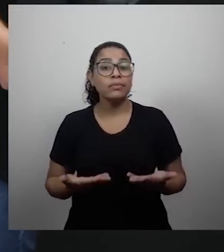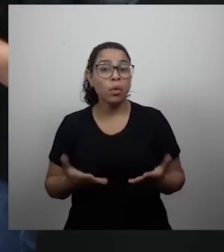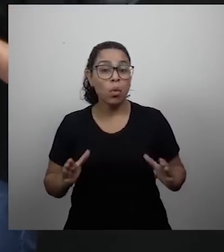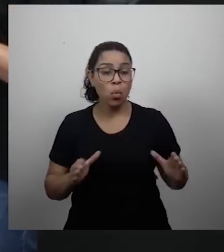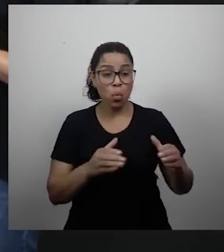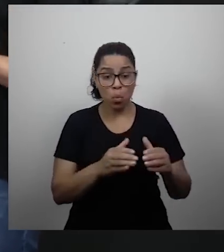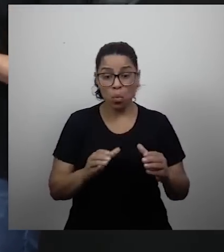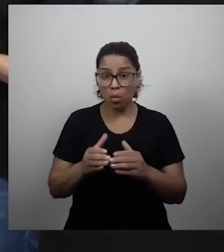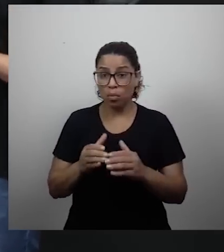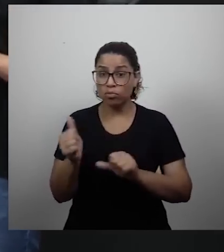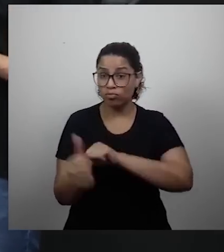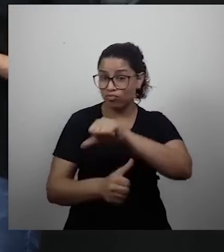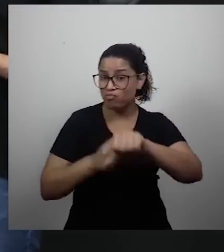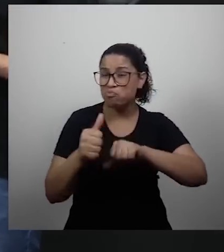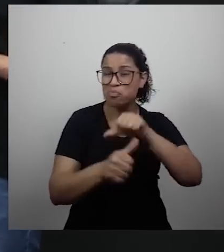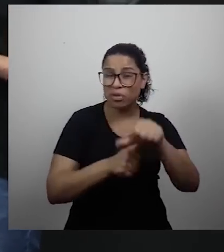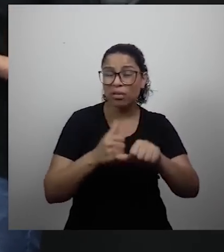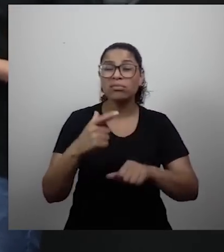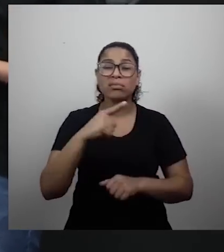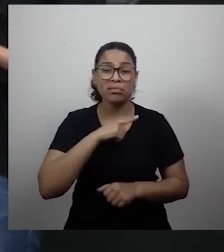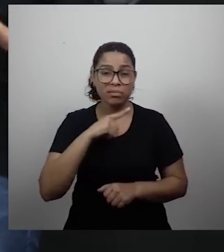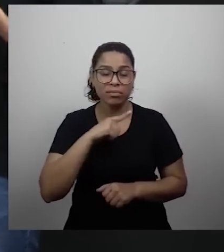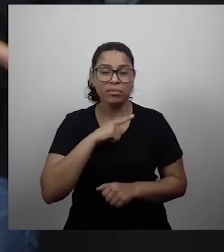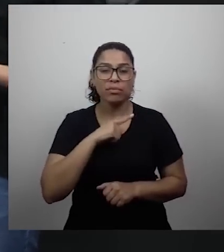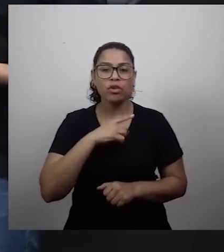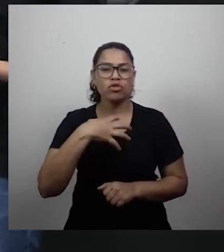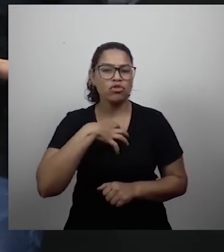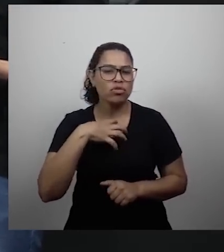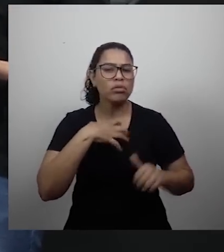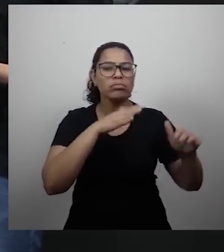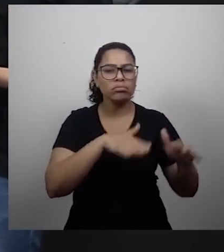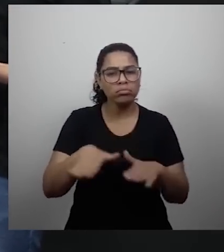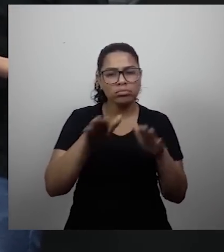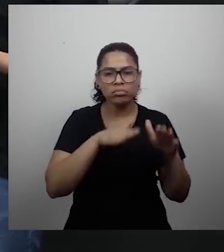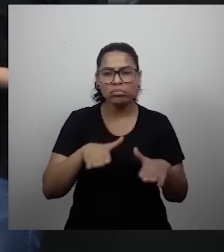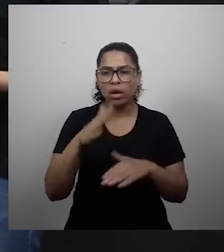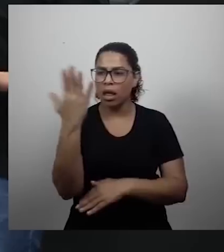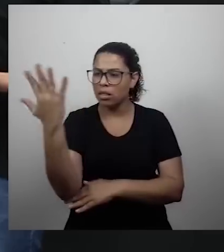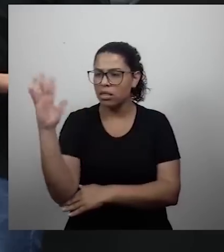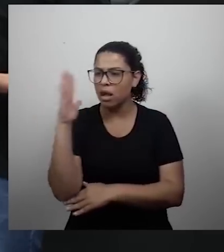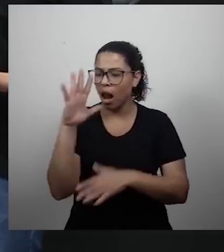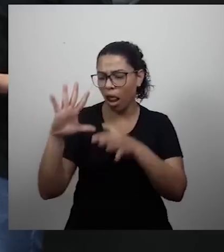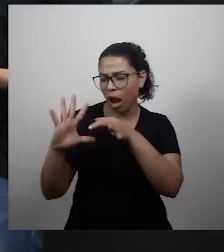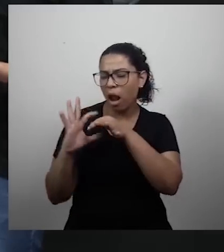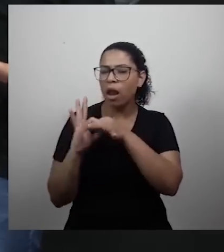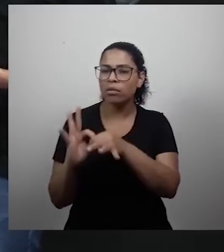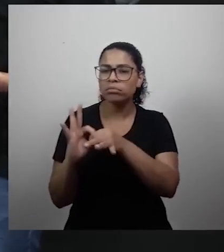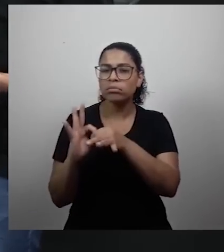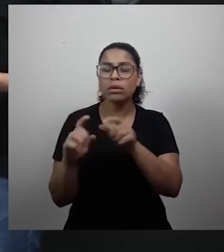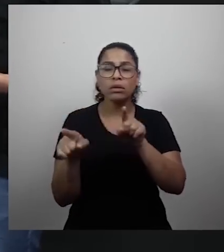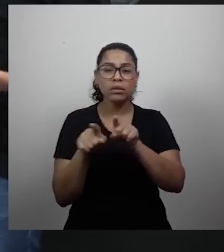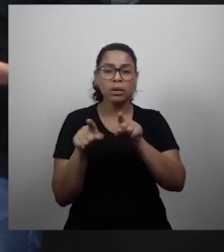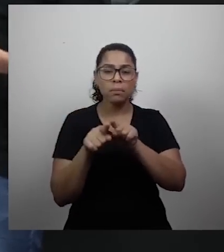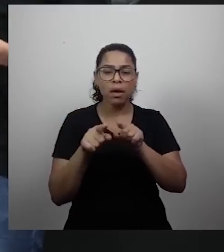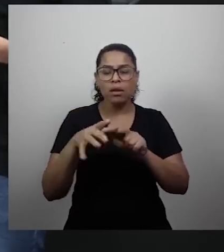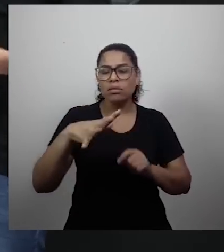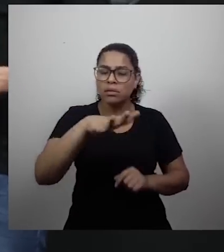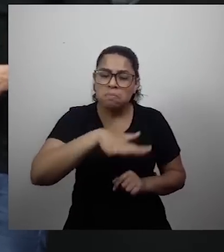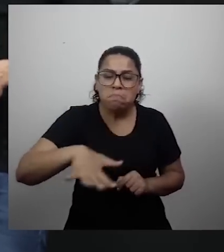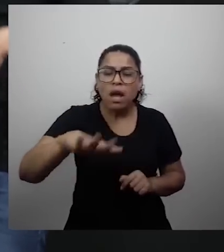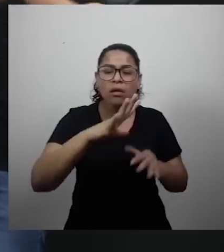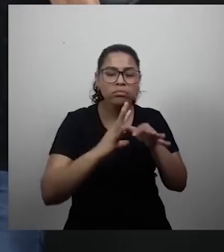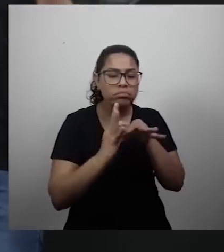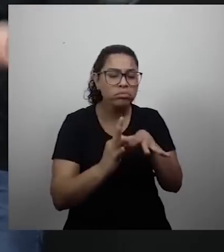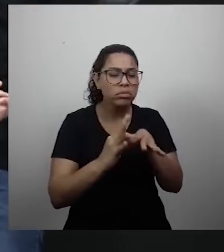de transformações na maneira de produzir, na relação com a natureza, na relação com o espaço, com as cidades e,